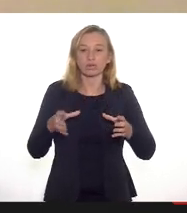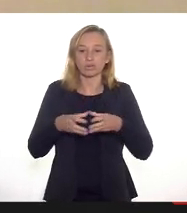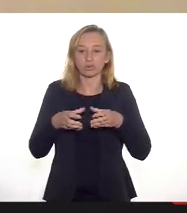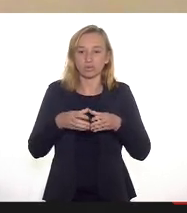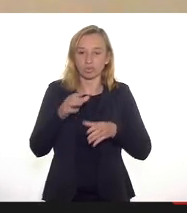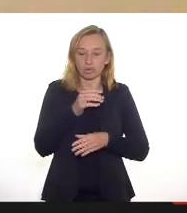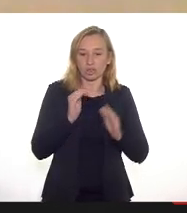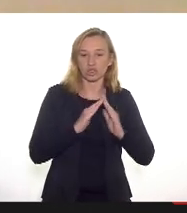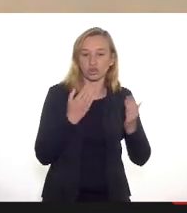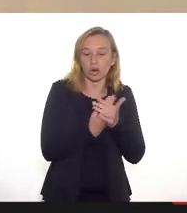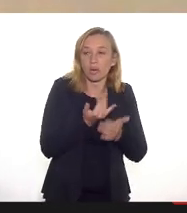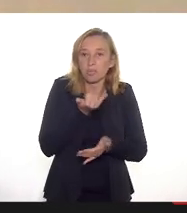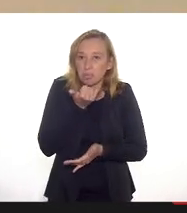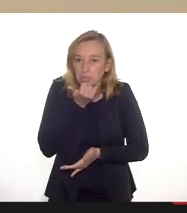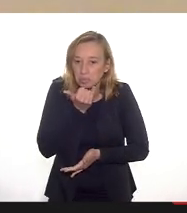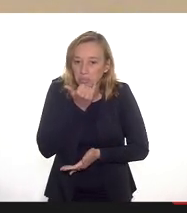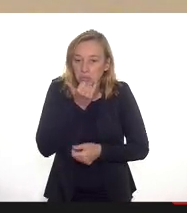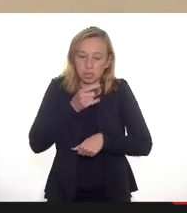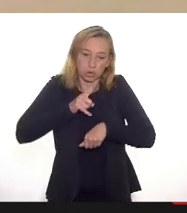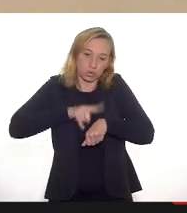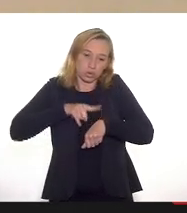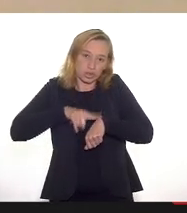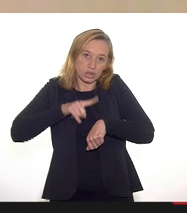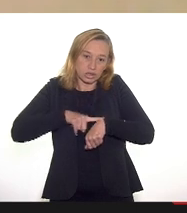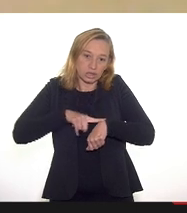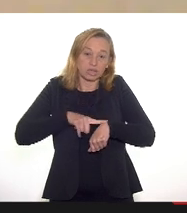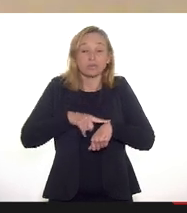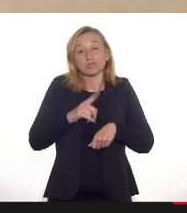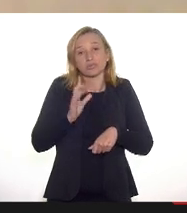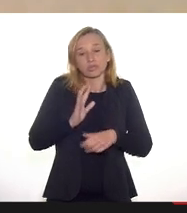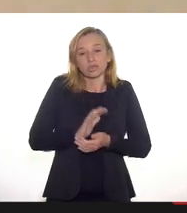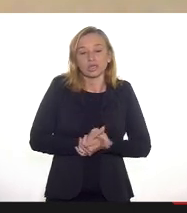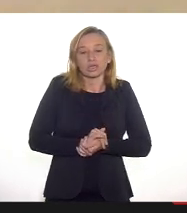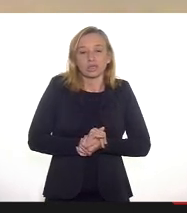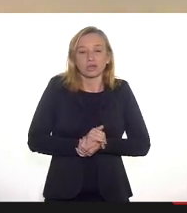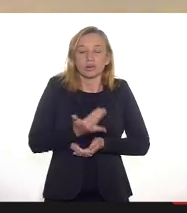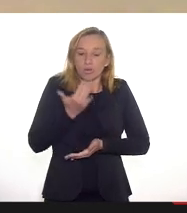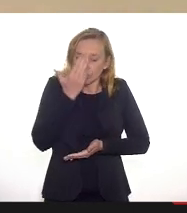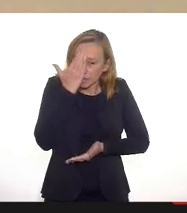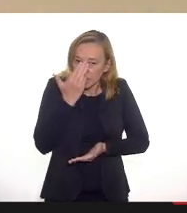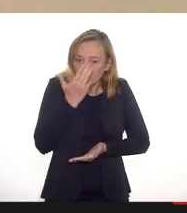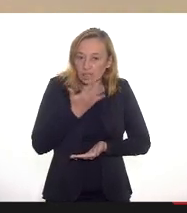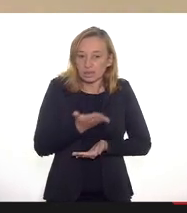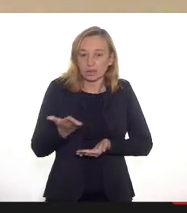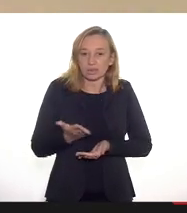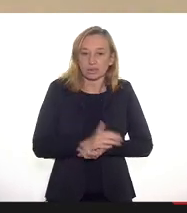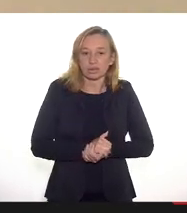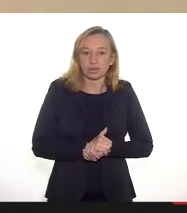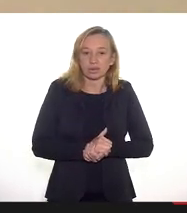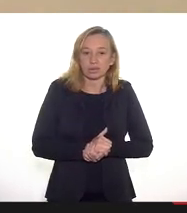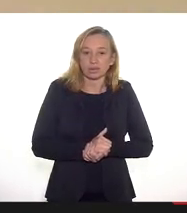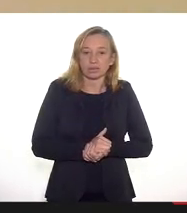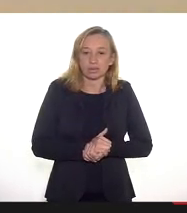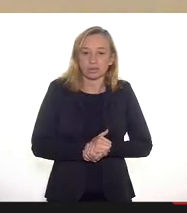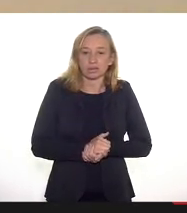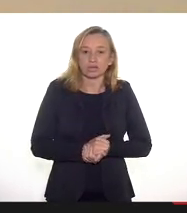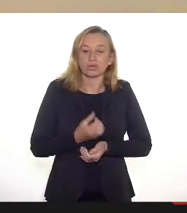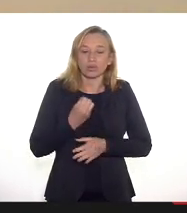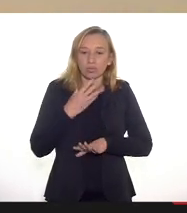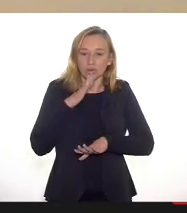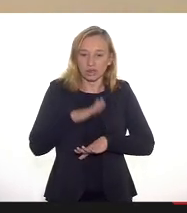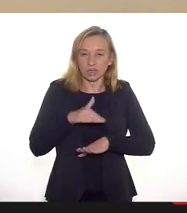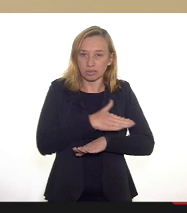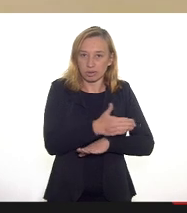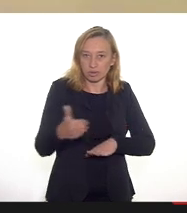escolar. Peço perdão aí pelo tempo, posso ter me excedido um pouco. Obrigado aí, uma excelente tarde aí